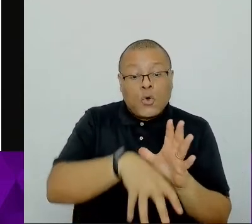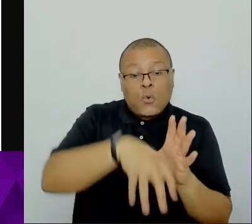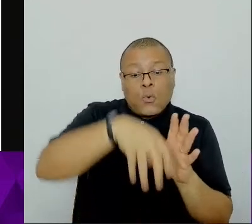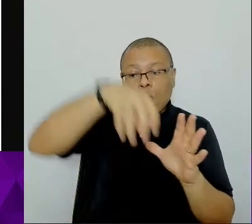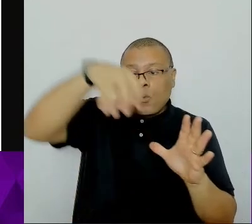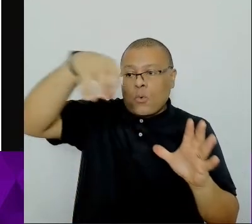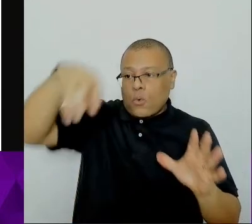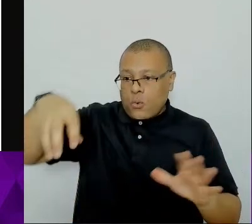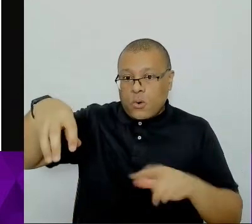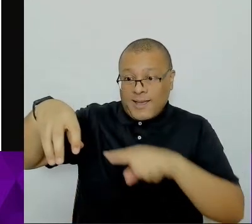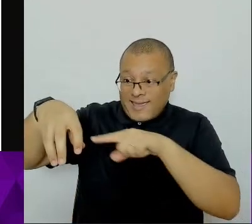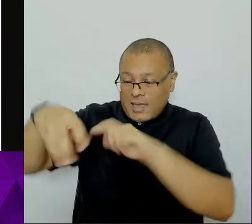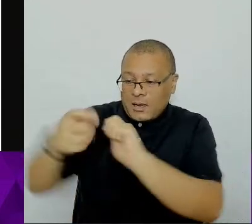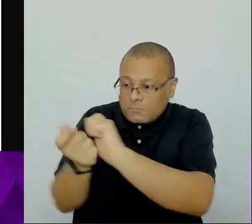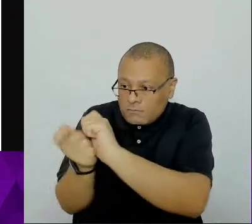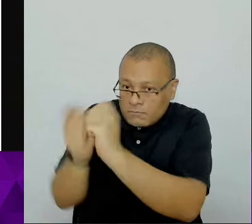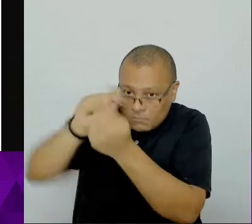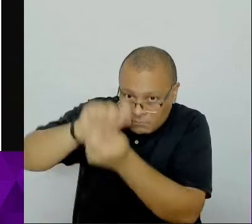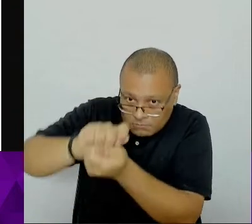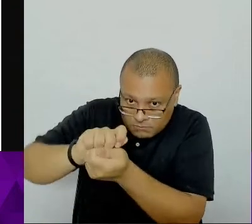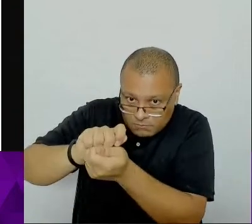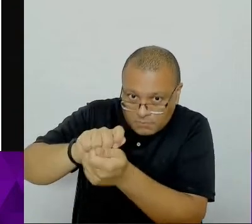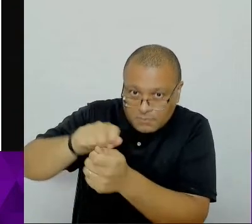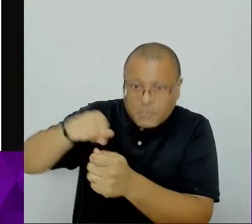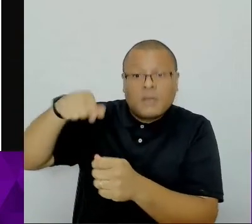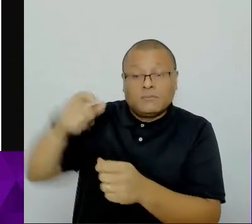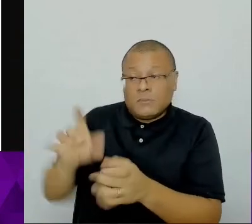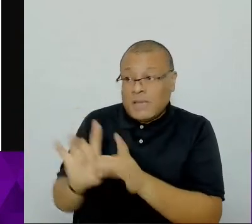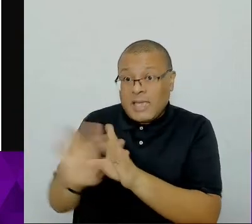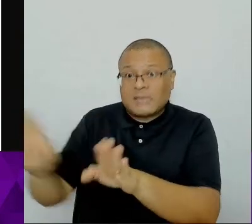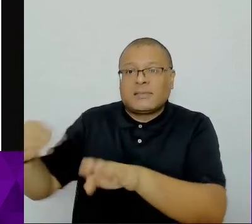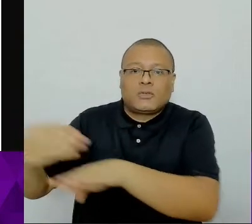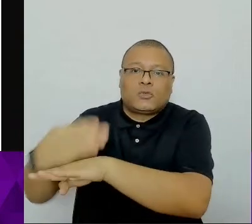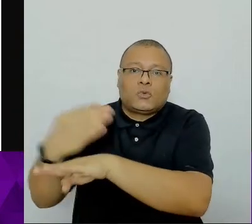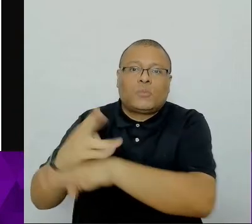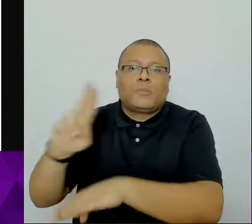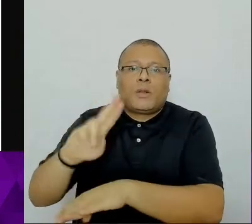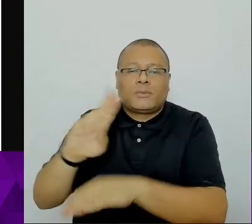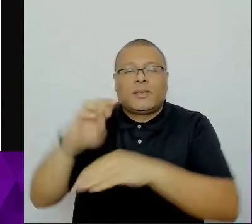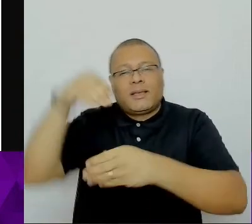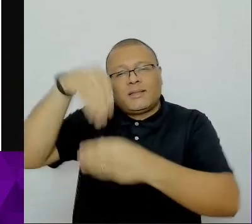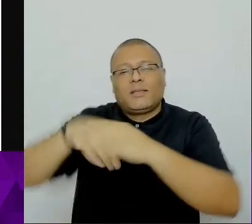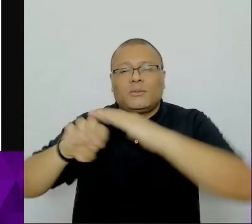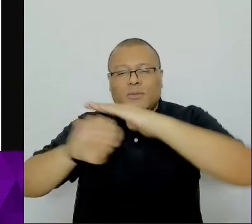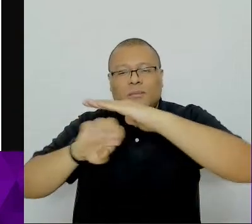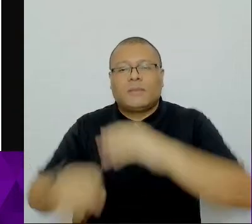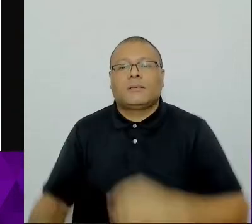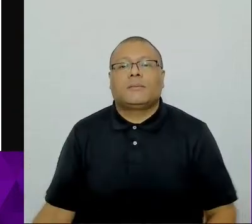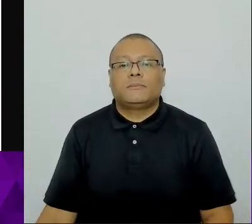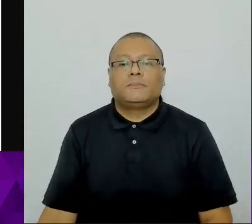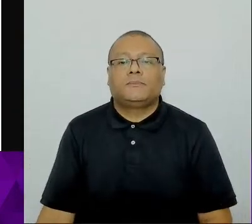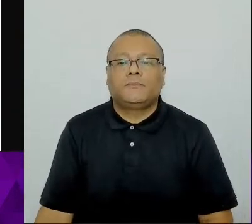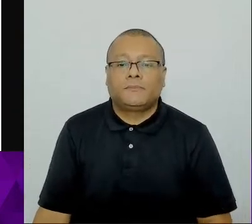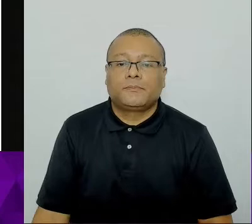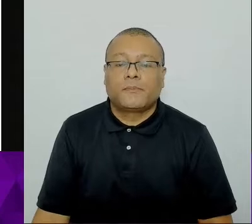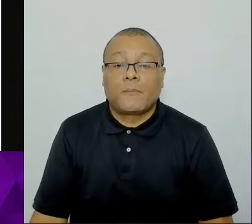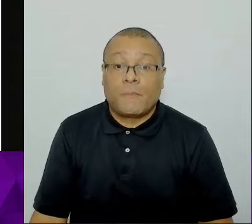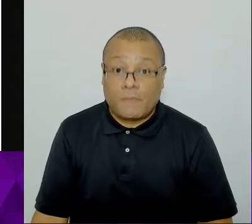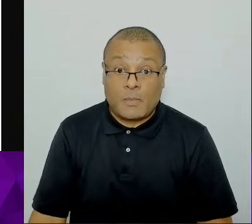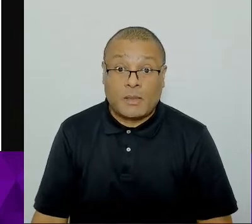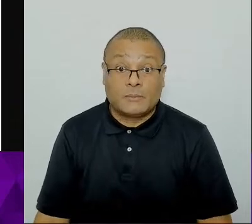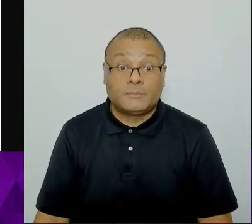e coloco esse modelo em produção, né. E aí, na parte